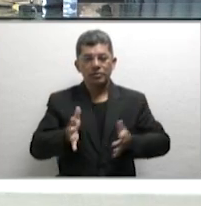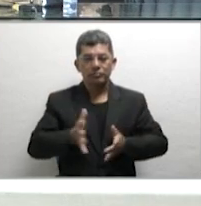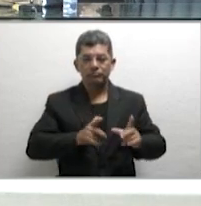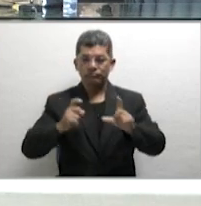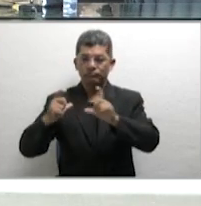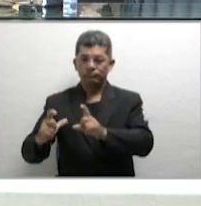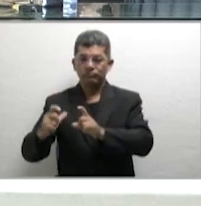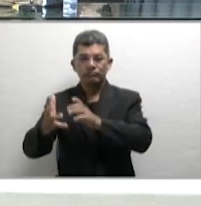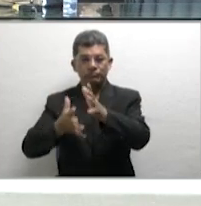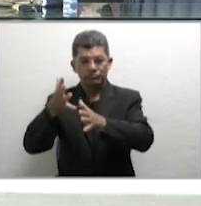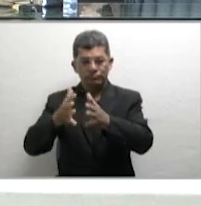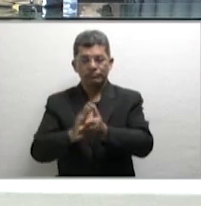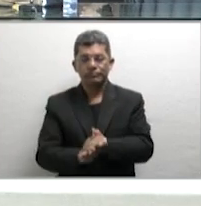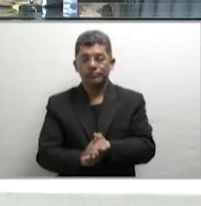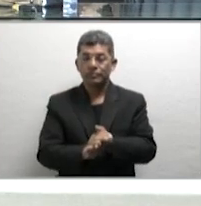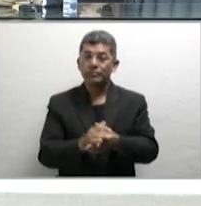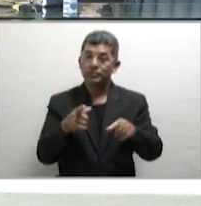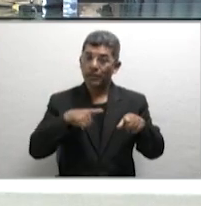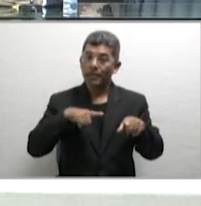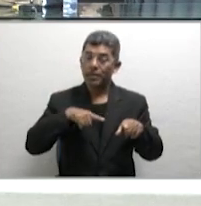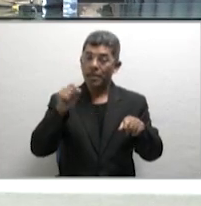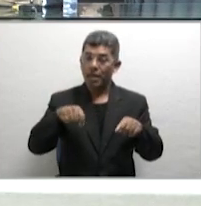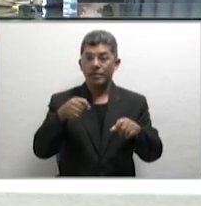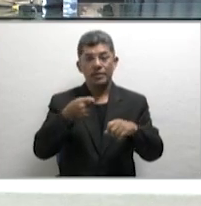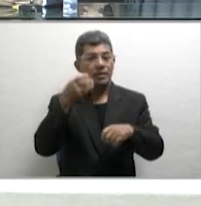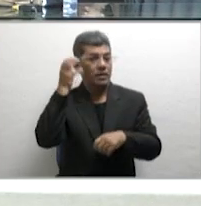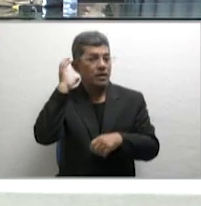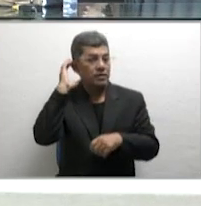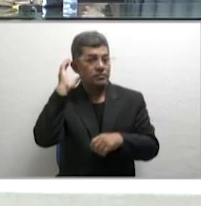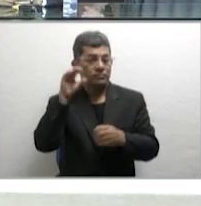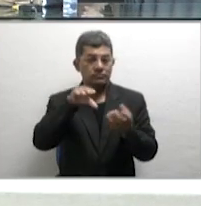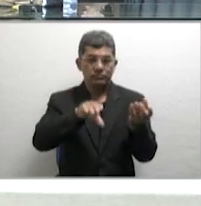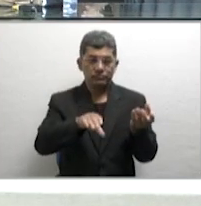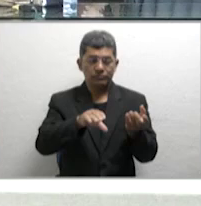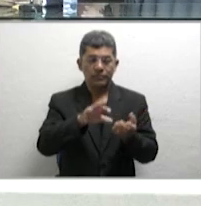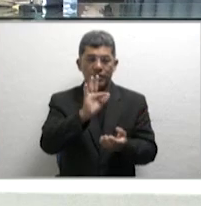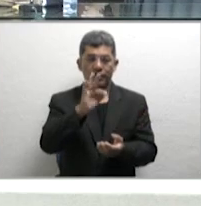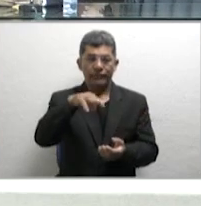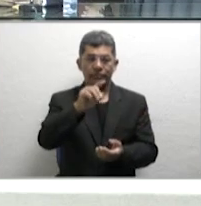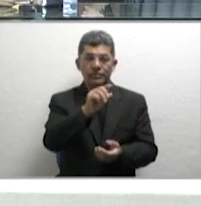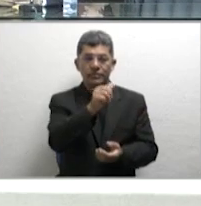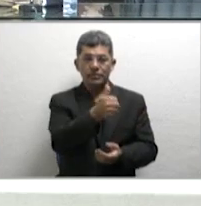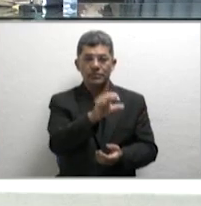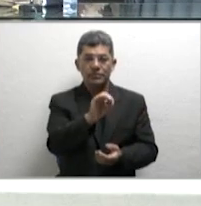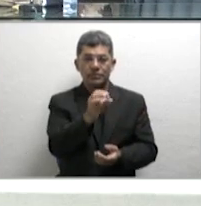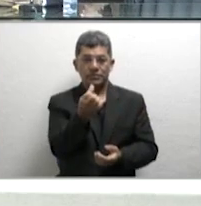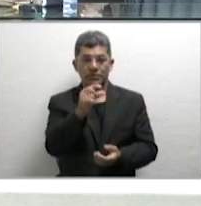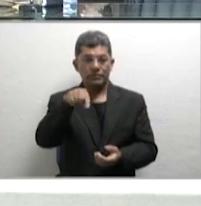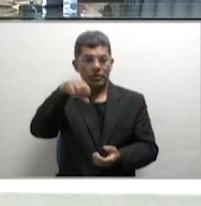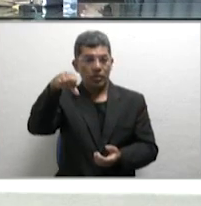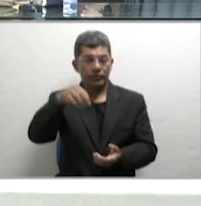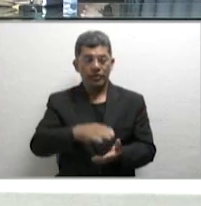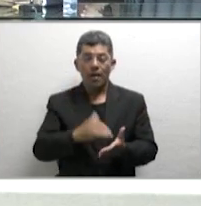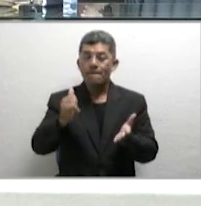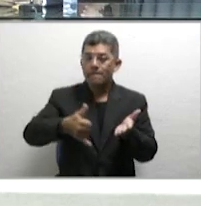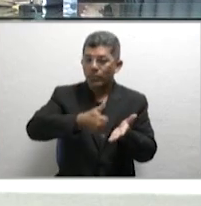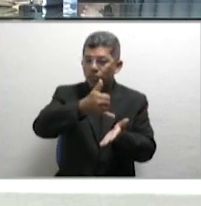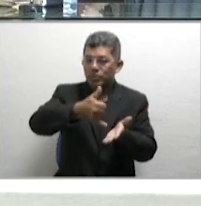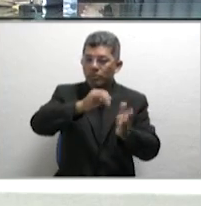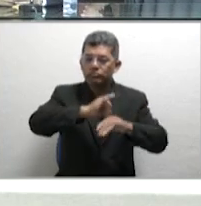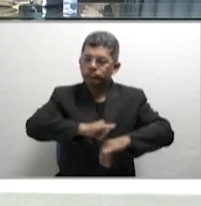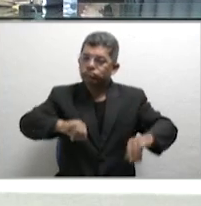social. Ouça a Rádio Aliança Senado, FM 106,9 MHz. Música